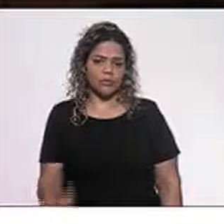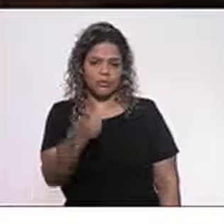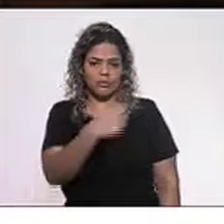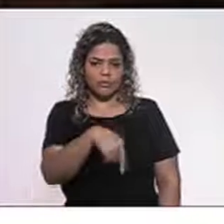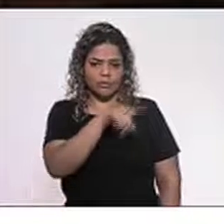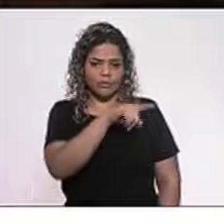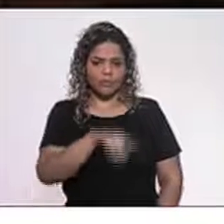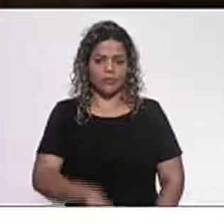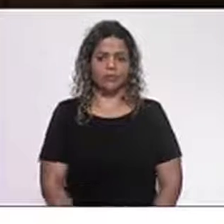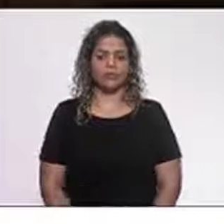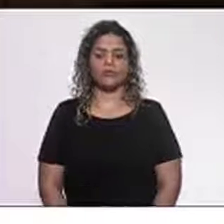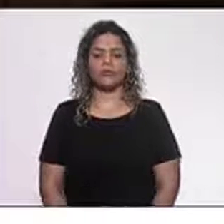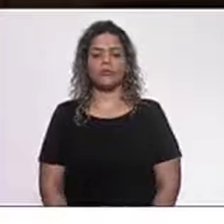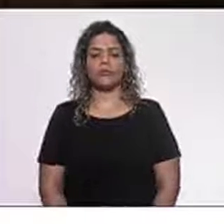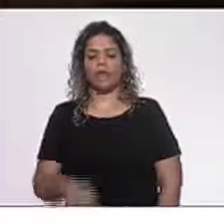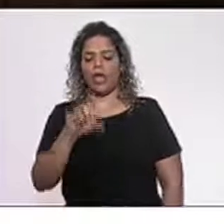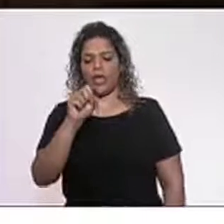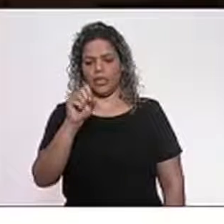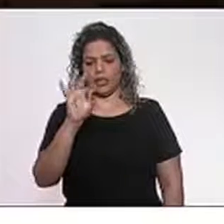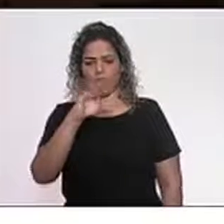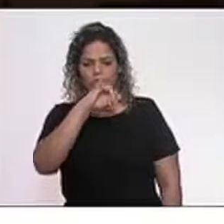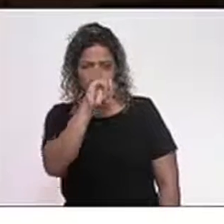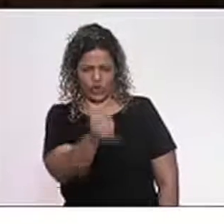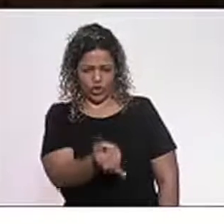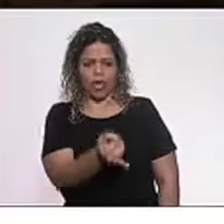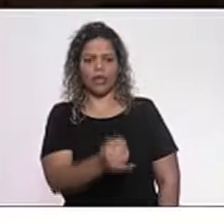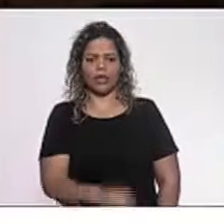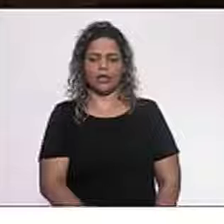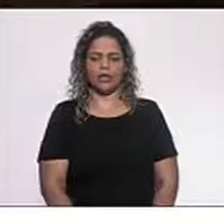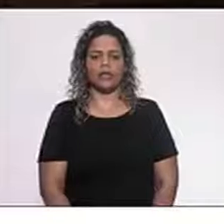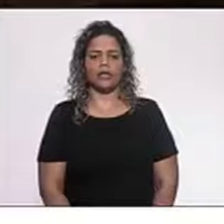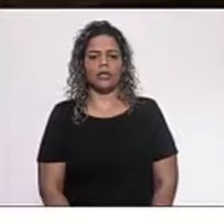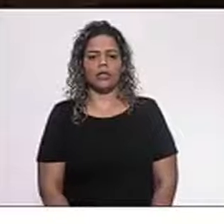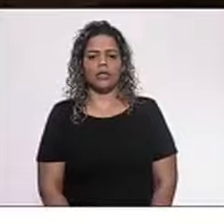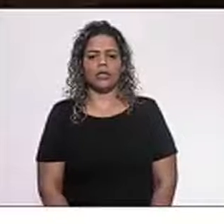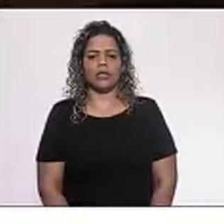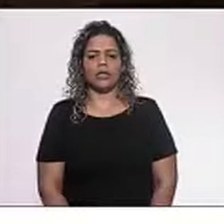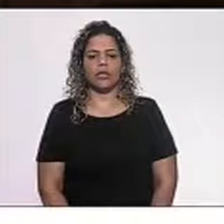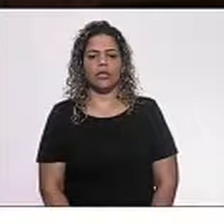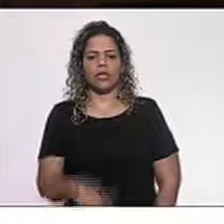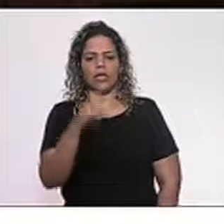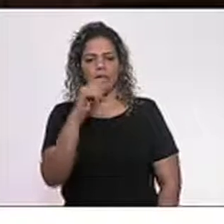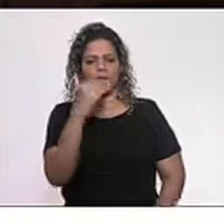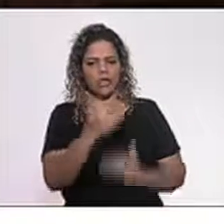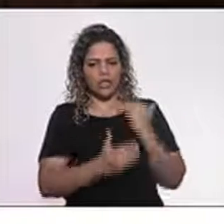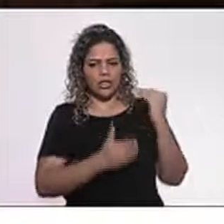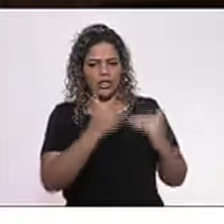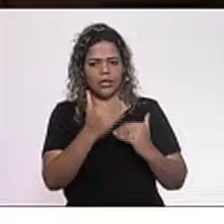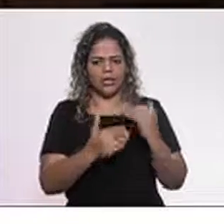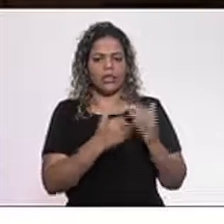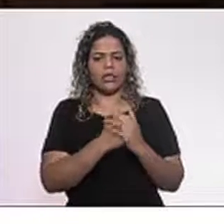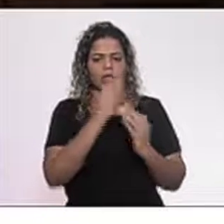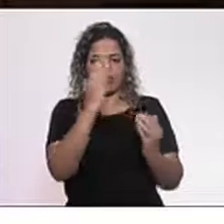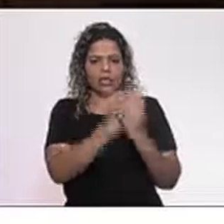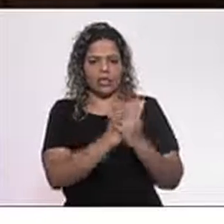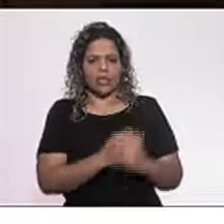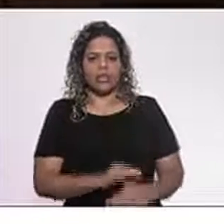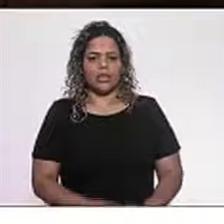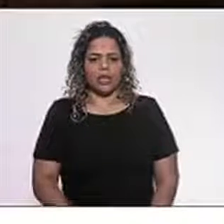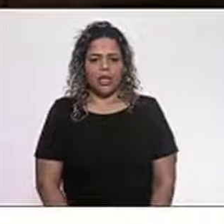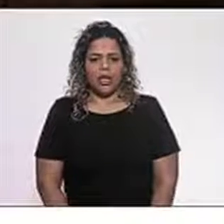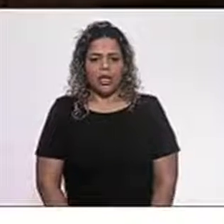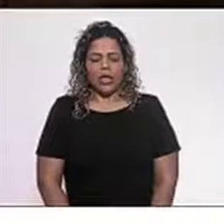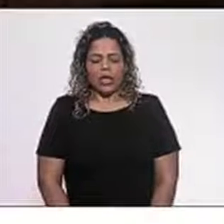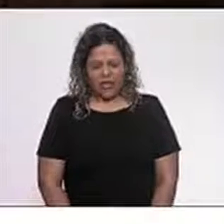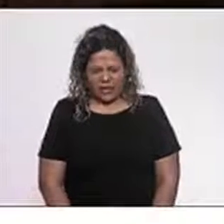ao STJ, se eu não me engano, que está processando a desembargadora